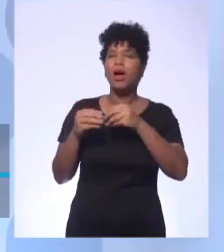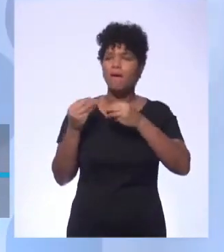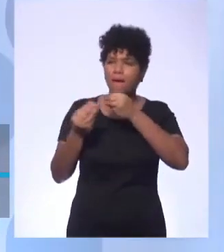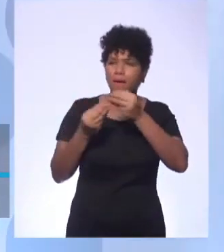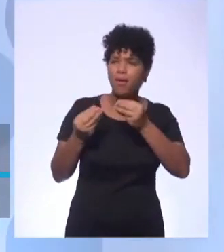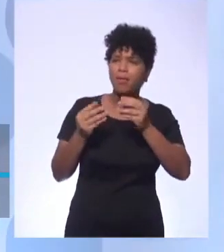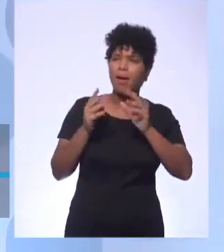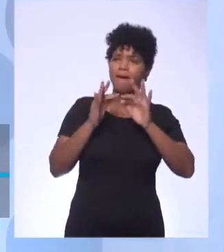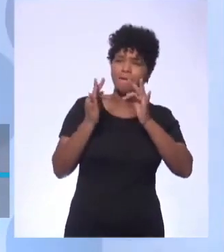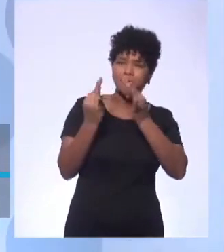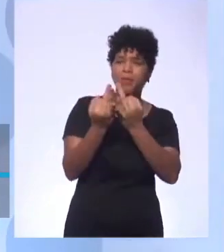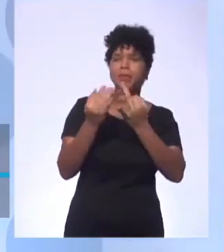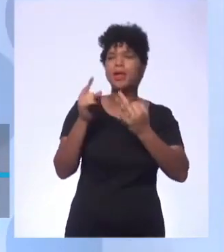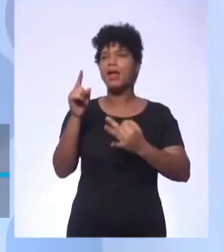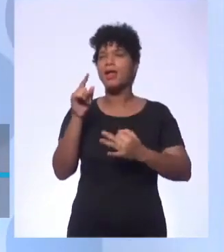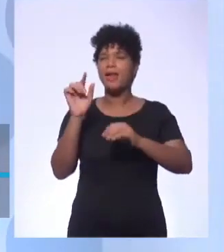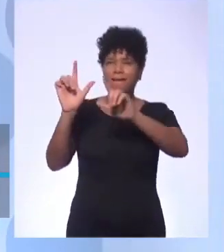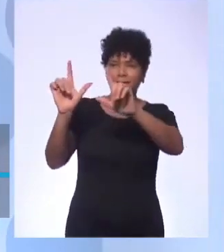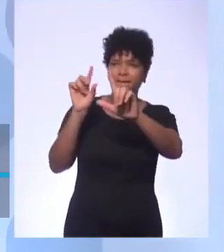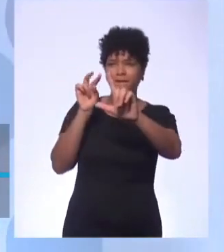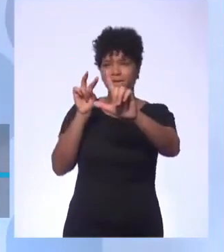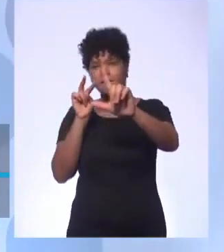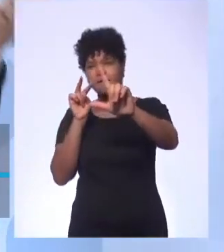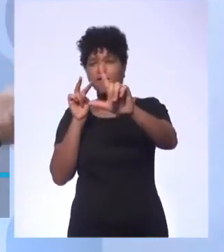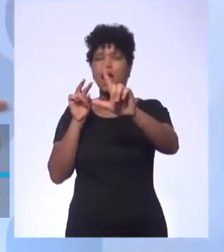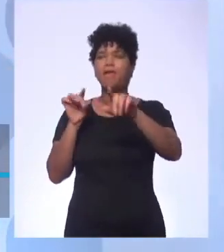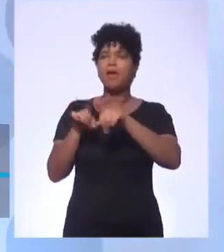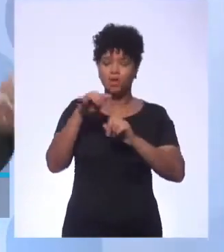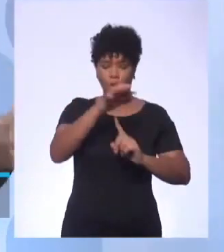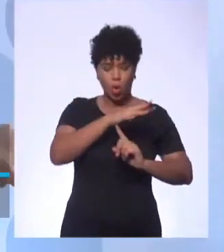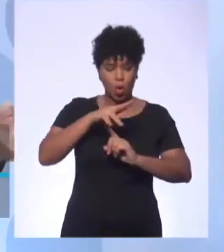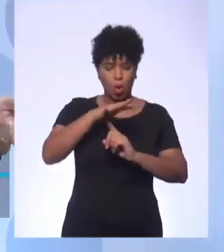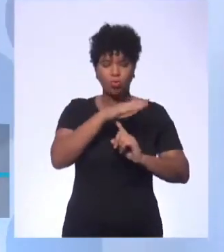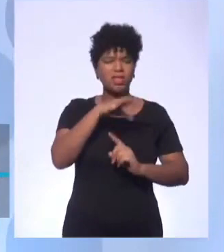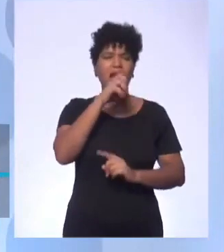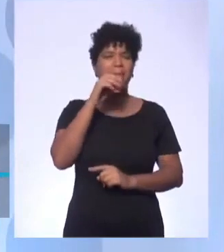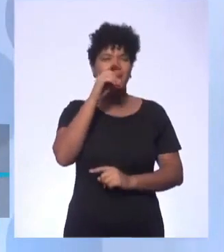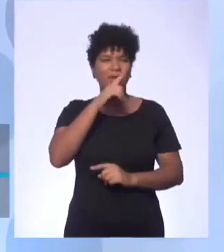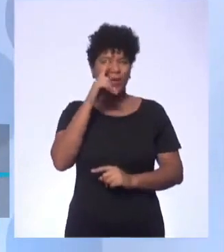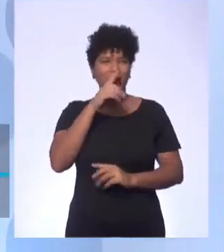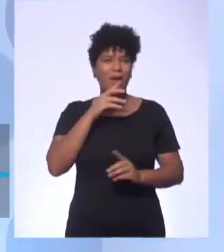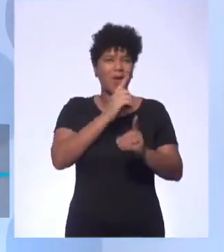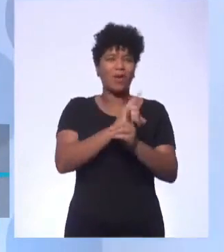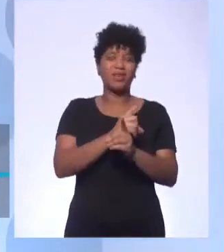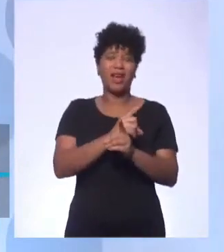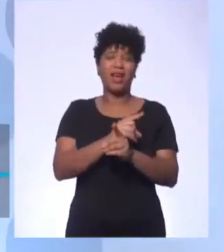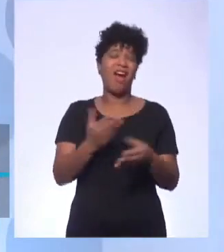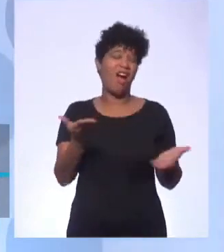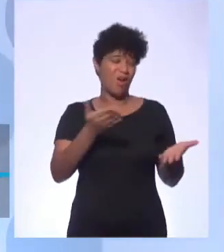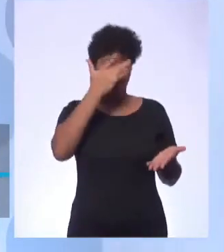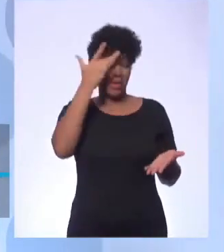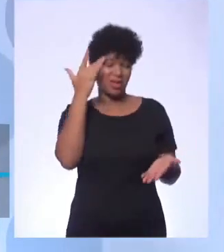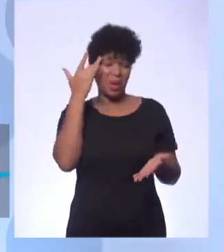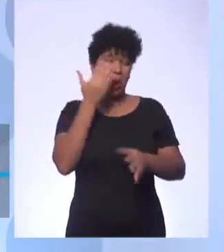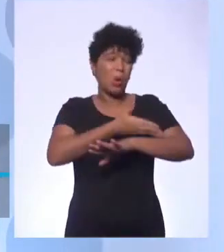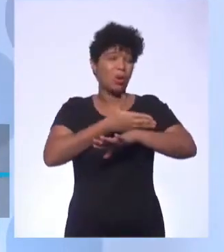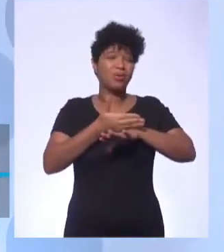a família inteira para fazer um piquenique final de semana, num jardim público, que é uma coisa que hoje em dia já não se tem mais,